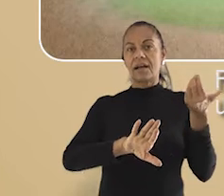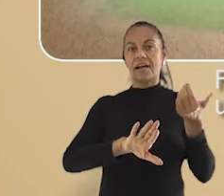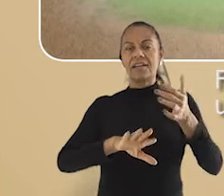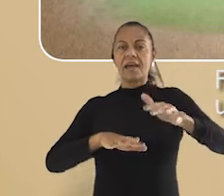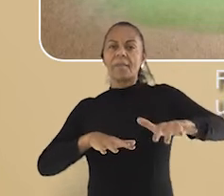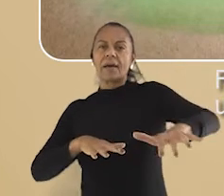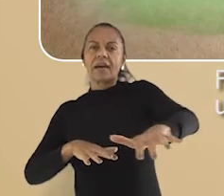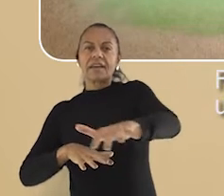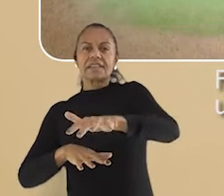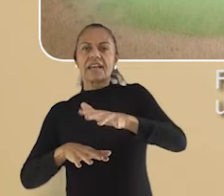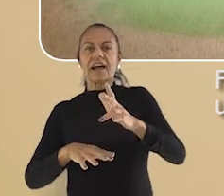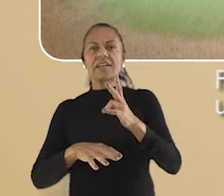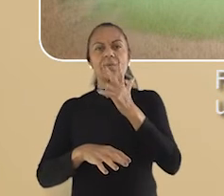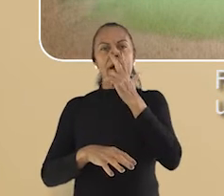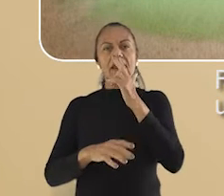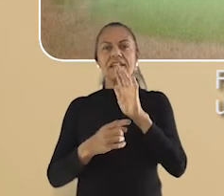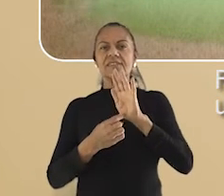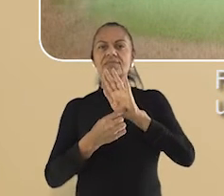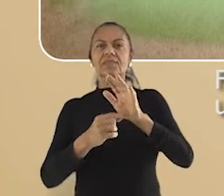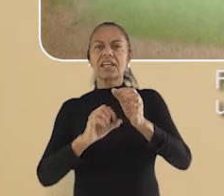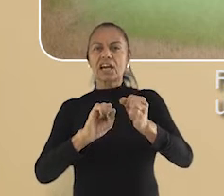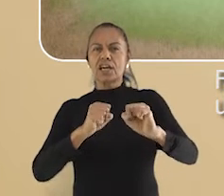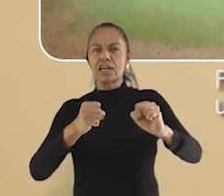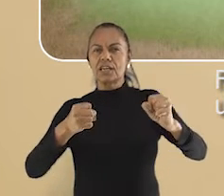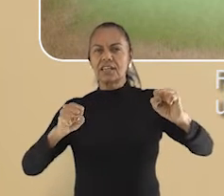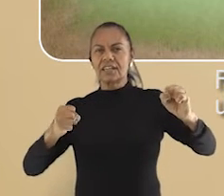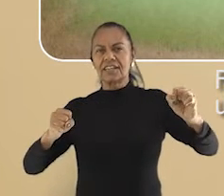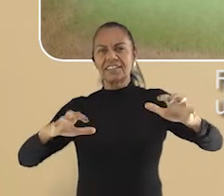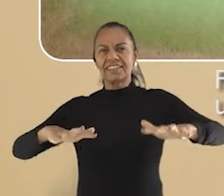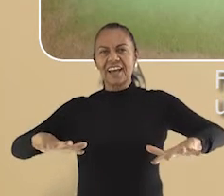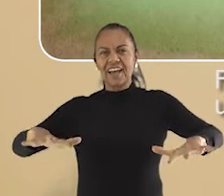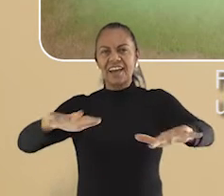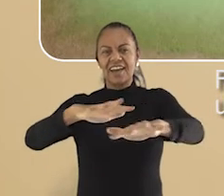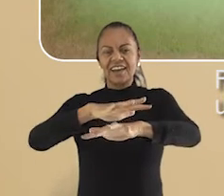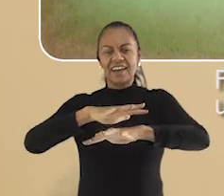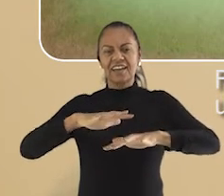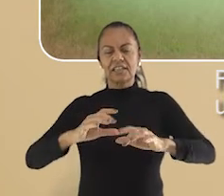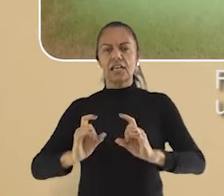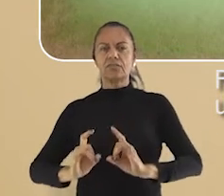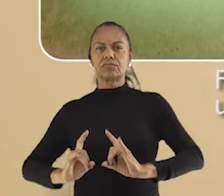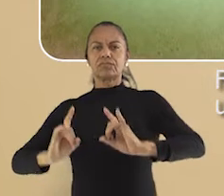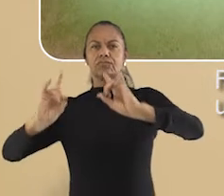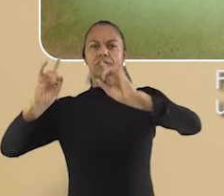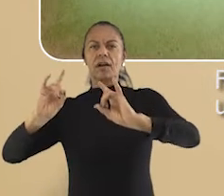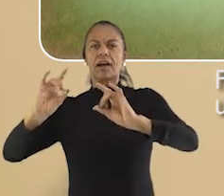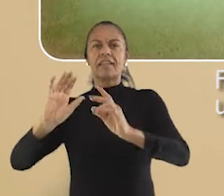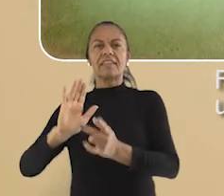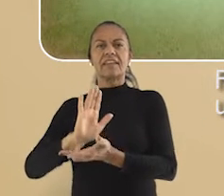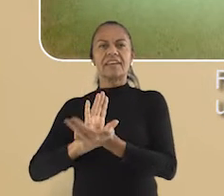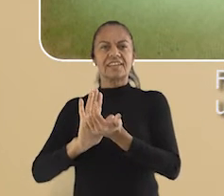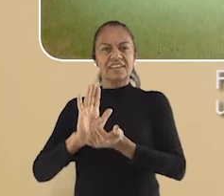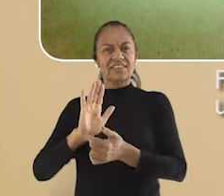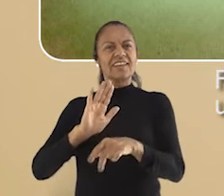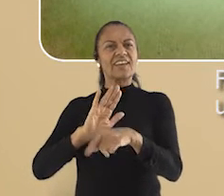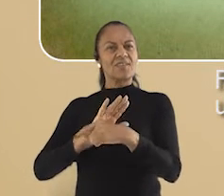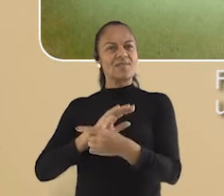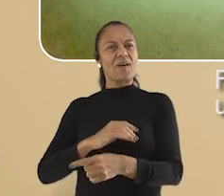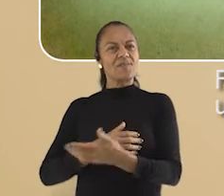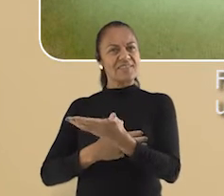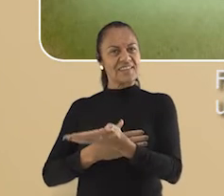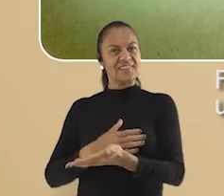prédios dispostos numa distância tal entre si que dariam à paisagem um aspecto grandioso. Isso sem falar